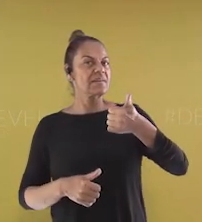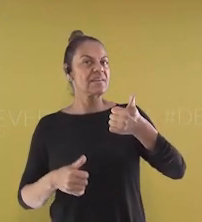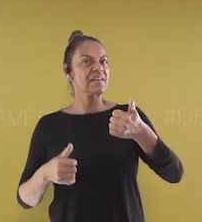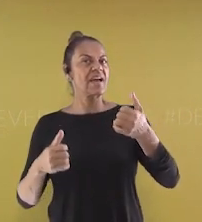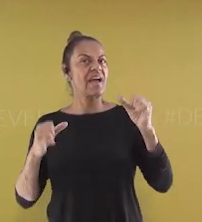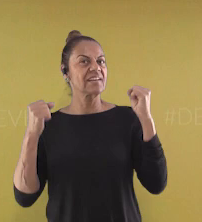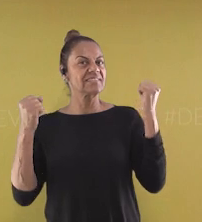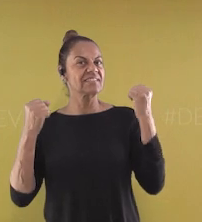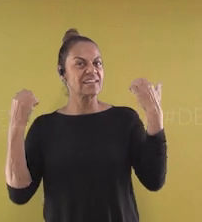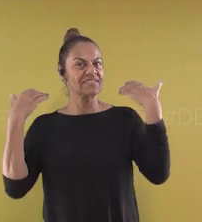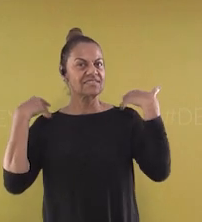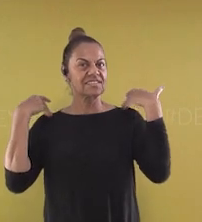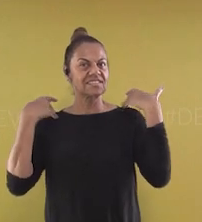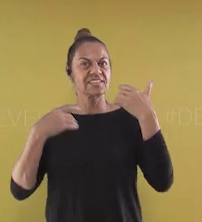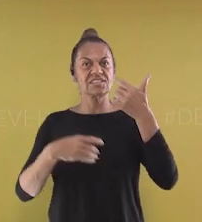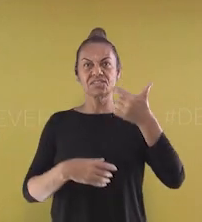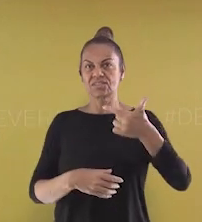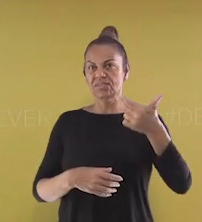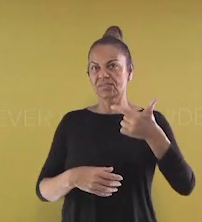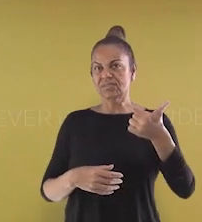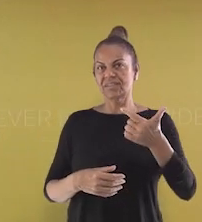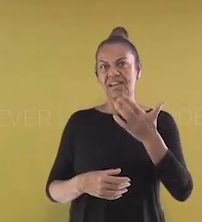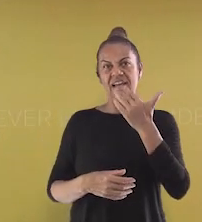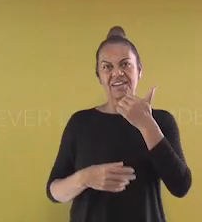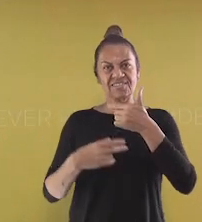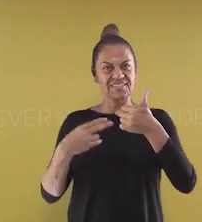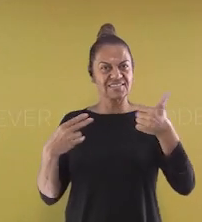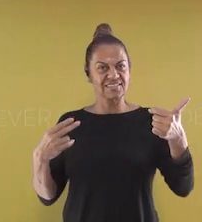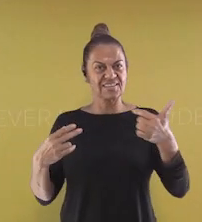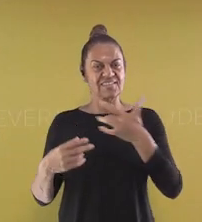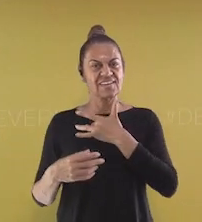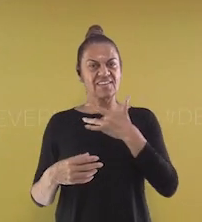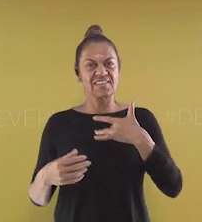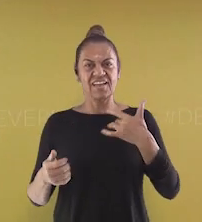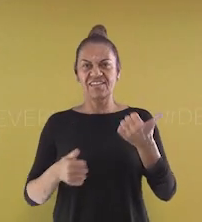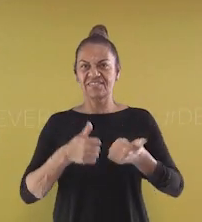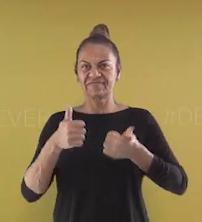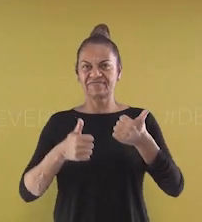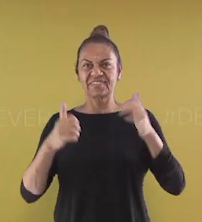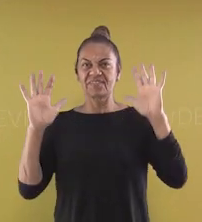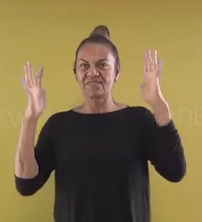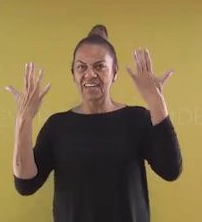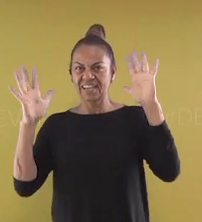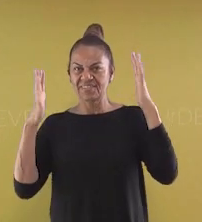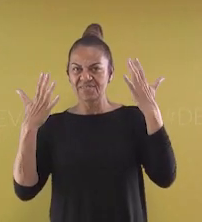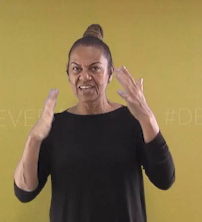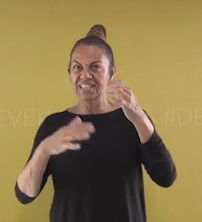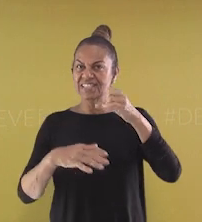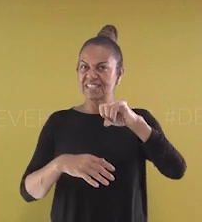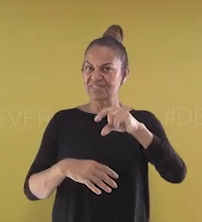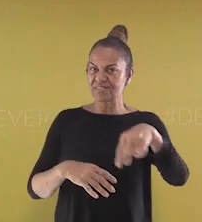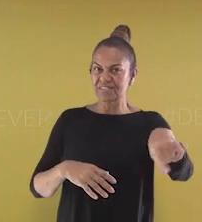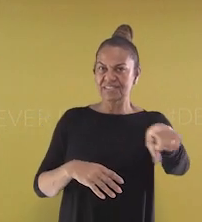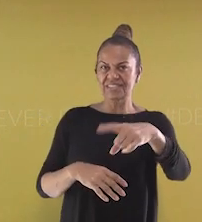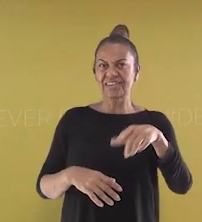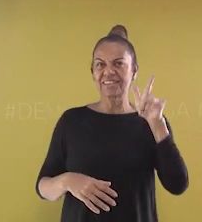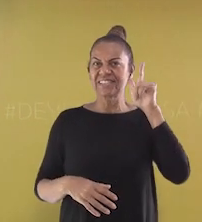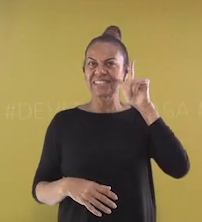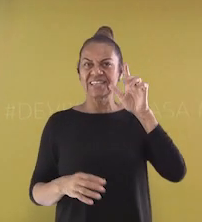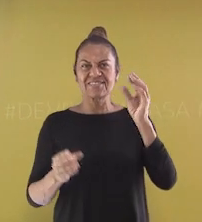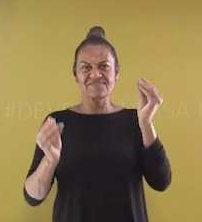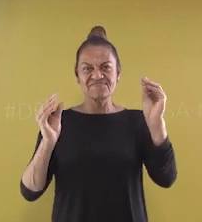atividade física. Segunda, a alimentação saudável. Parabéns para quem conseguiu completar a nossa